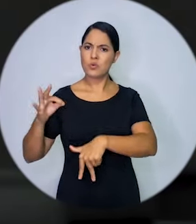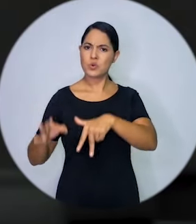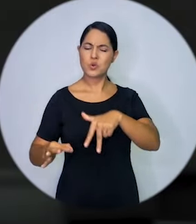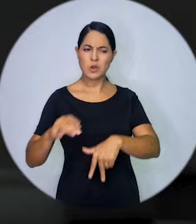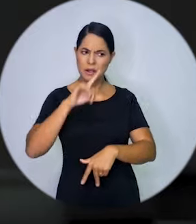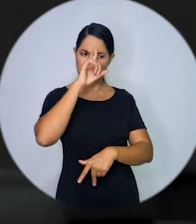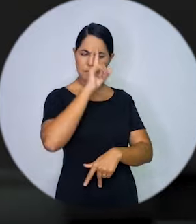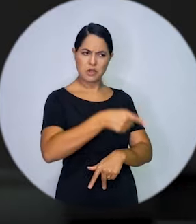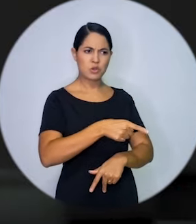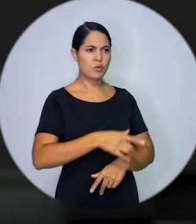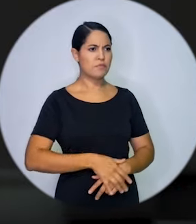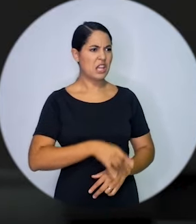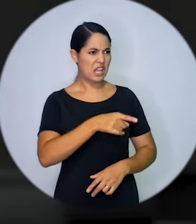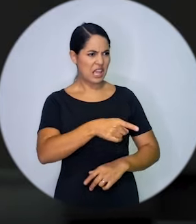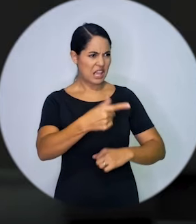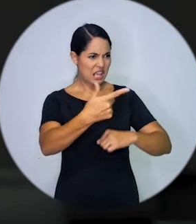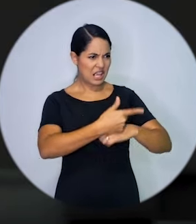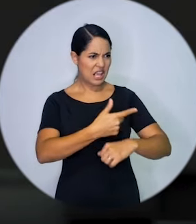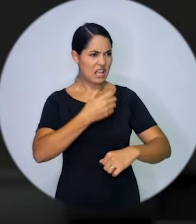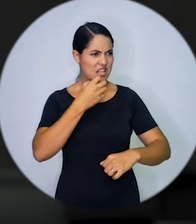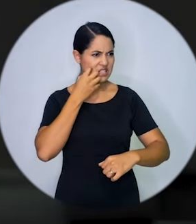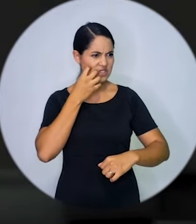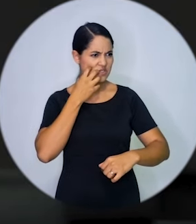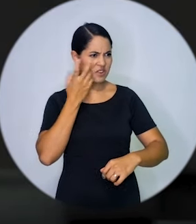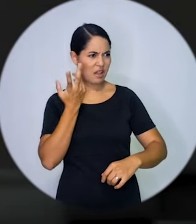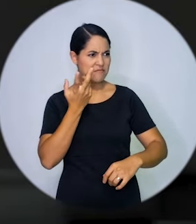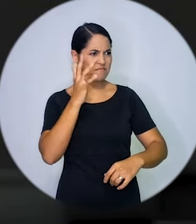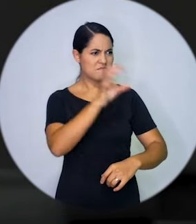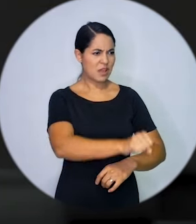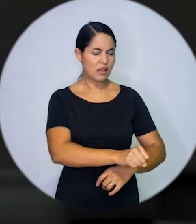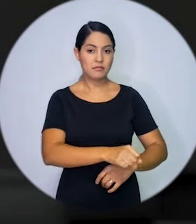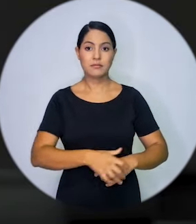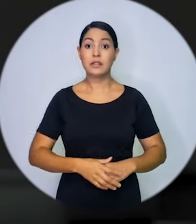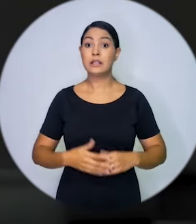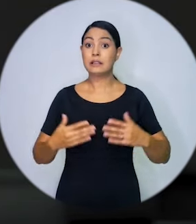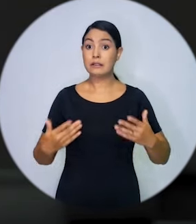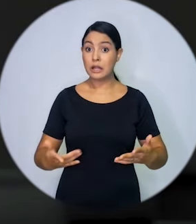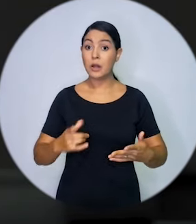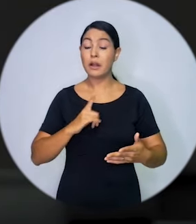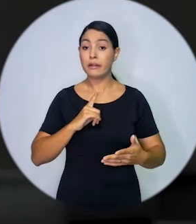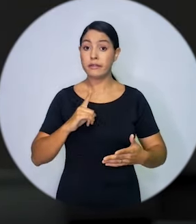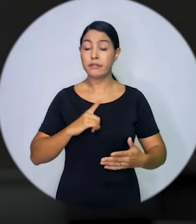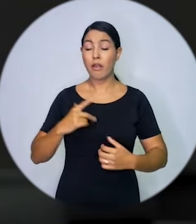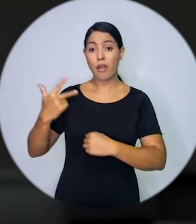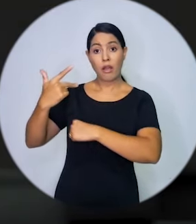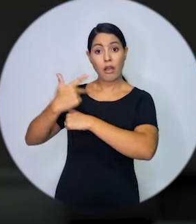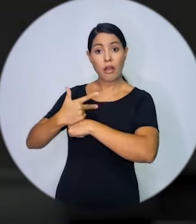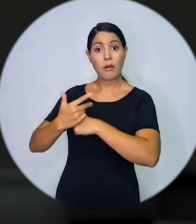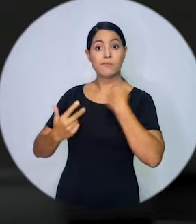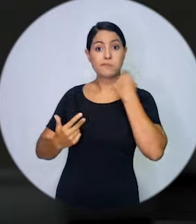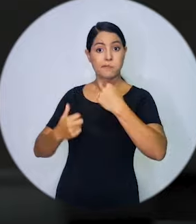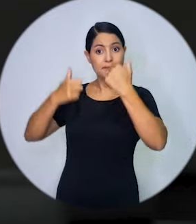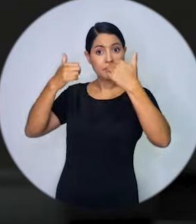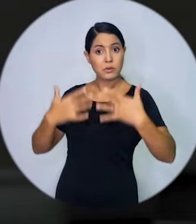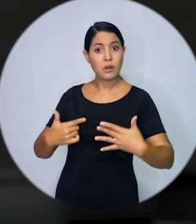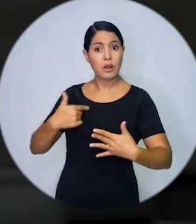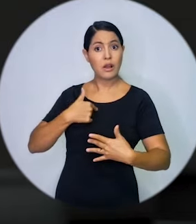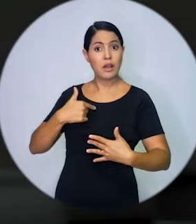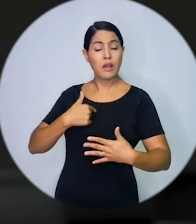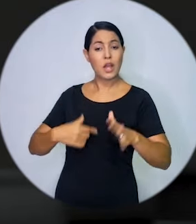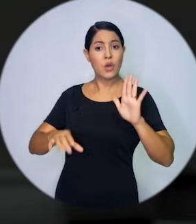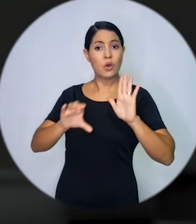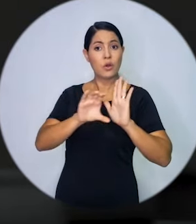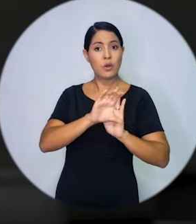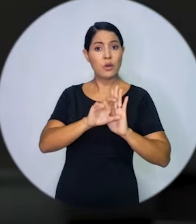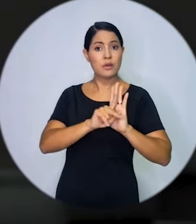de um advogado após a promotora de justiça perceber que a sessão estava sendo gravada. Na ocasião, o advogado defendeu sua